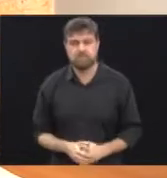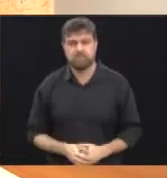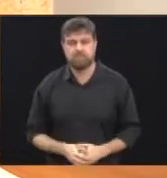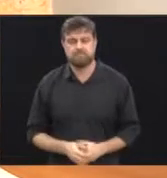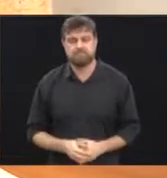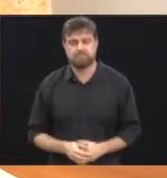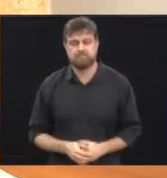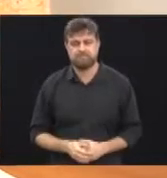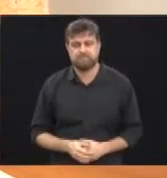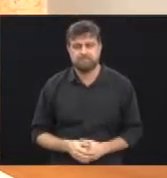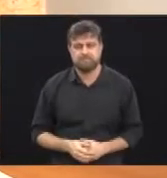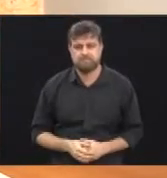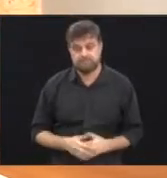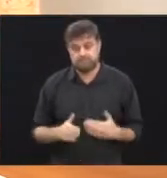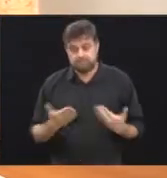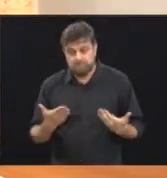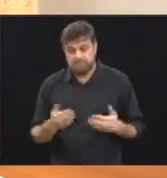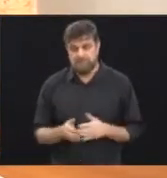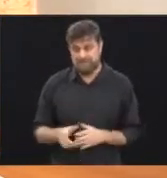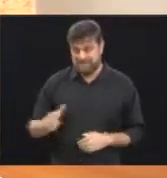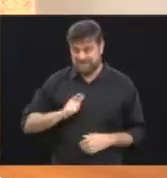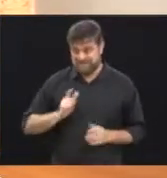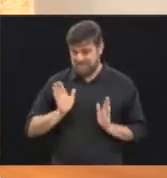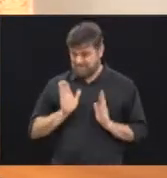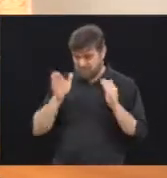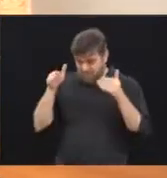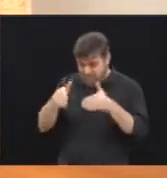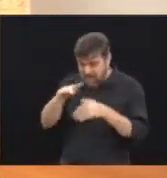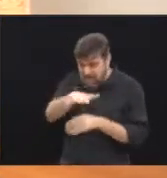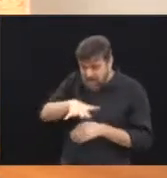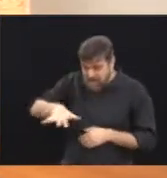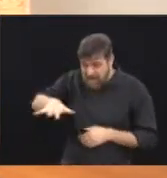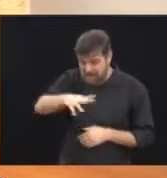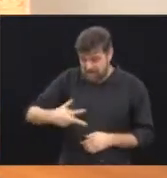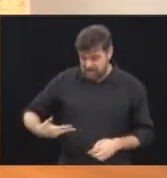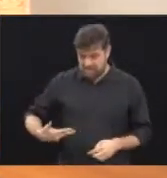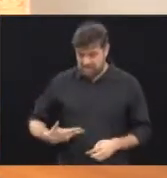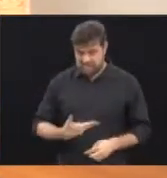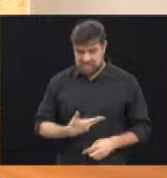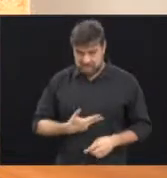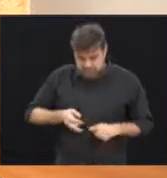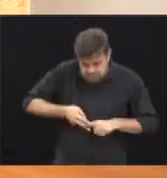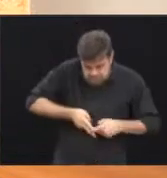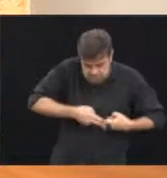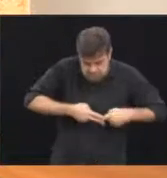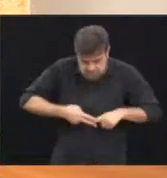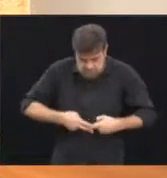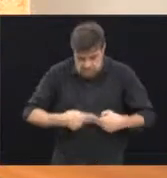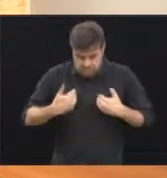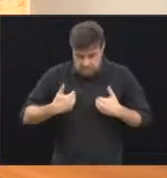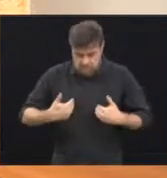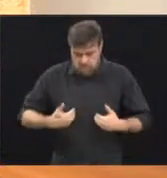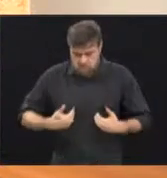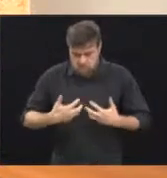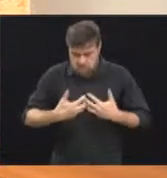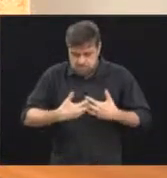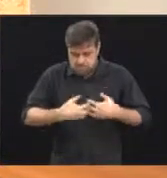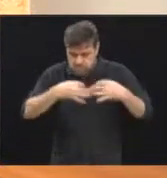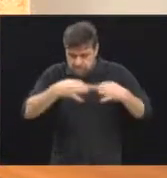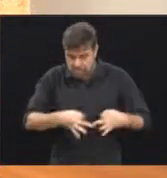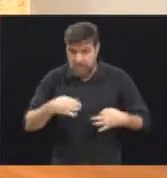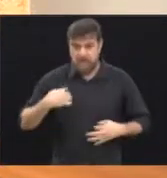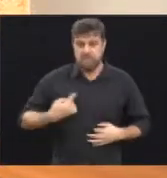intercorrência que aconteça. Mas especificamente na área da cirurgia plástica reparadora, nós temos